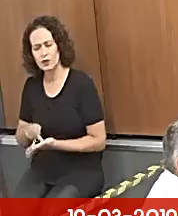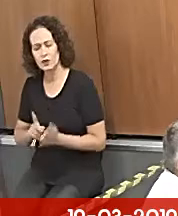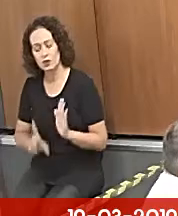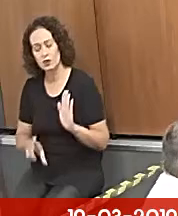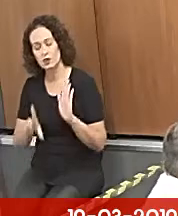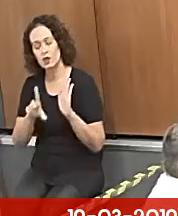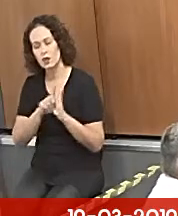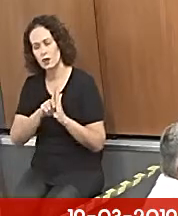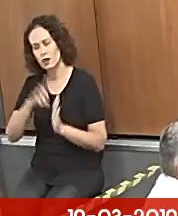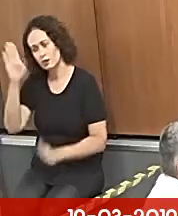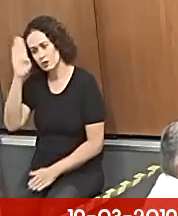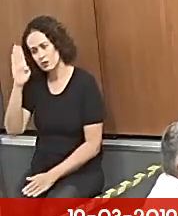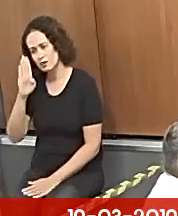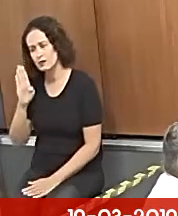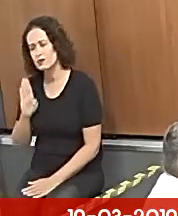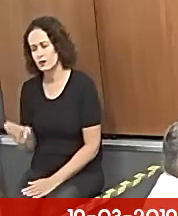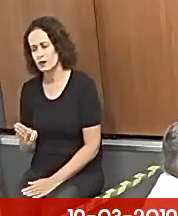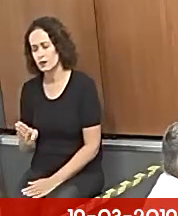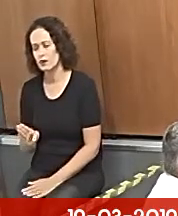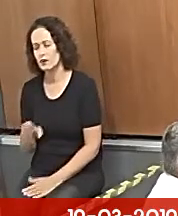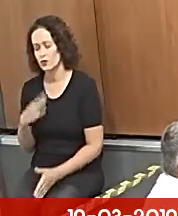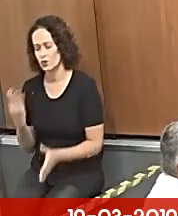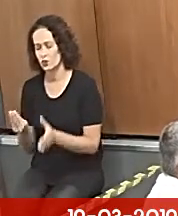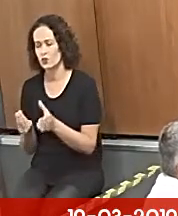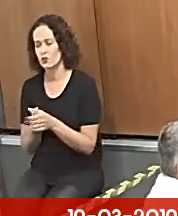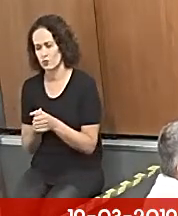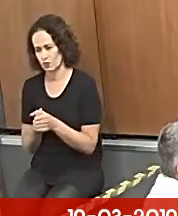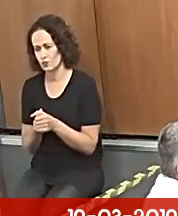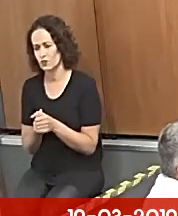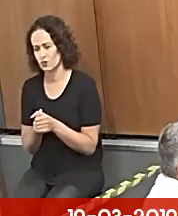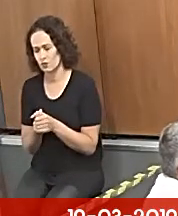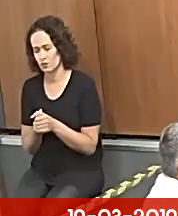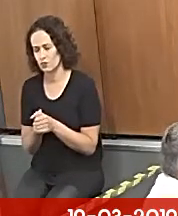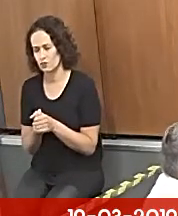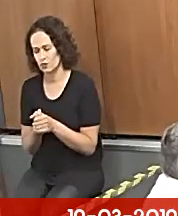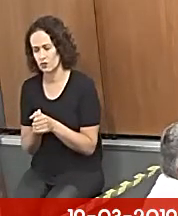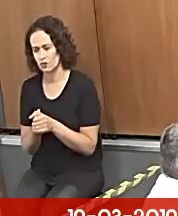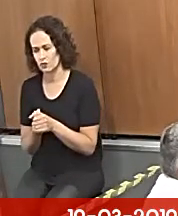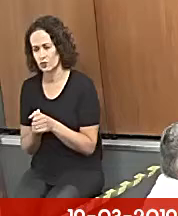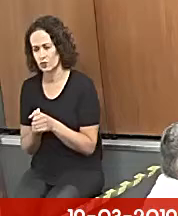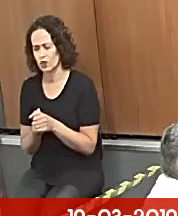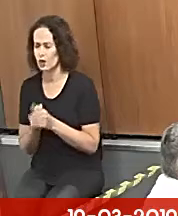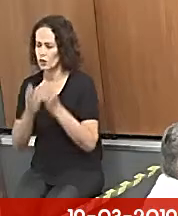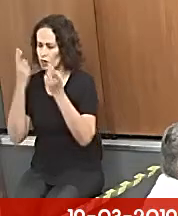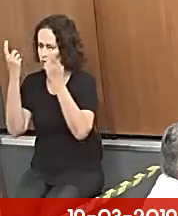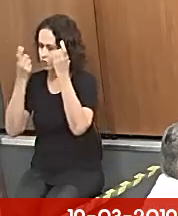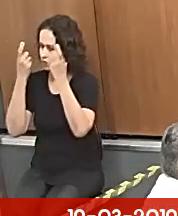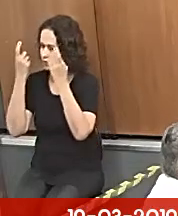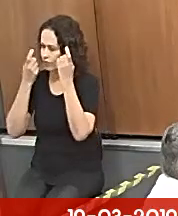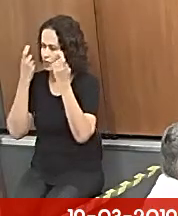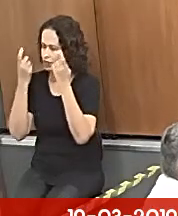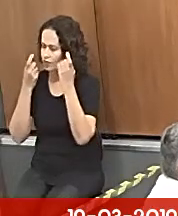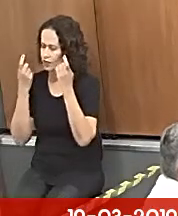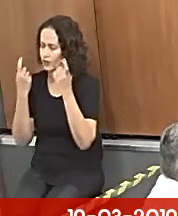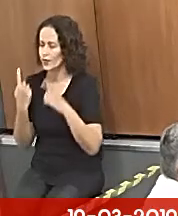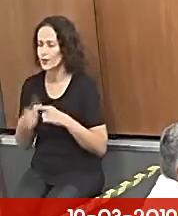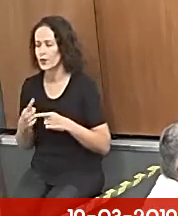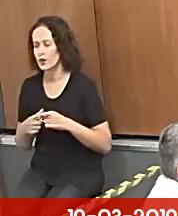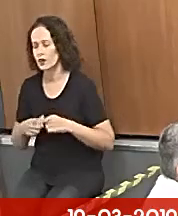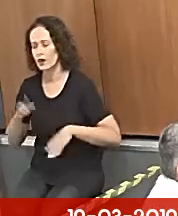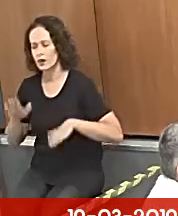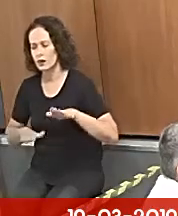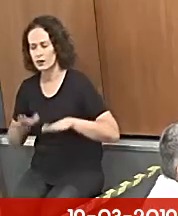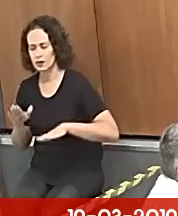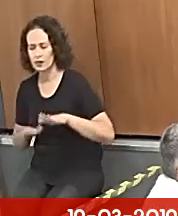que é o direito da pessoa com deficiência né é uma preocupação muito grande porque muitas vezes o gestor